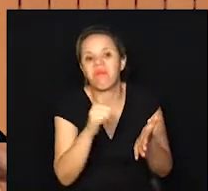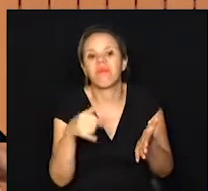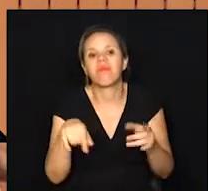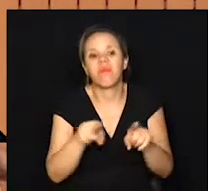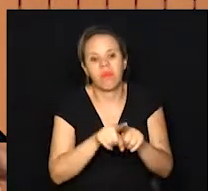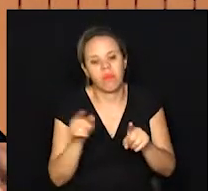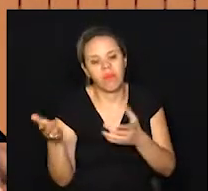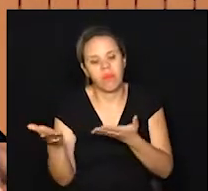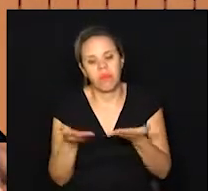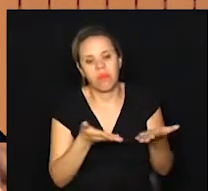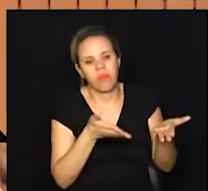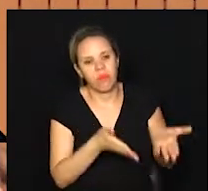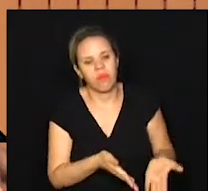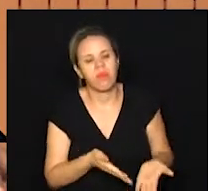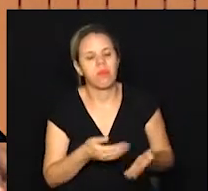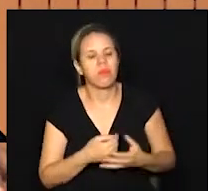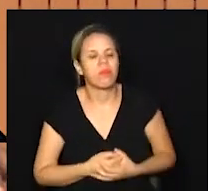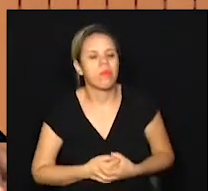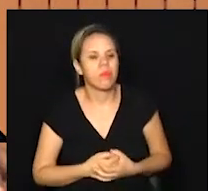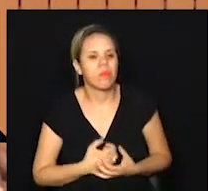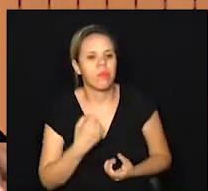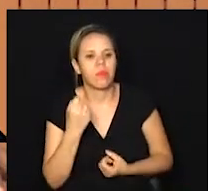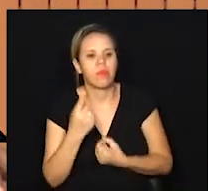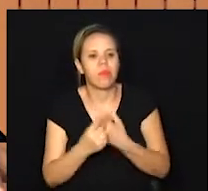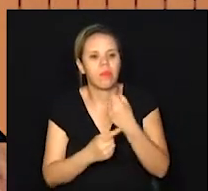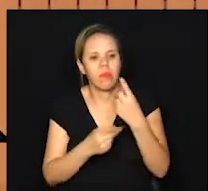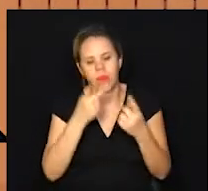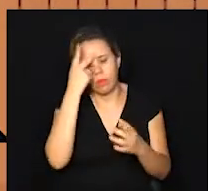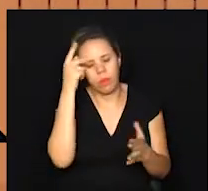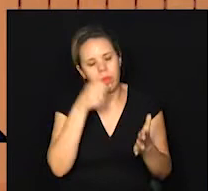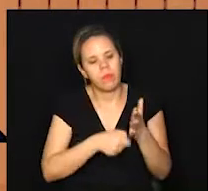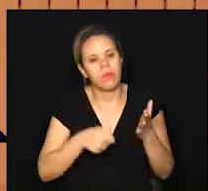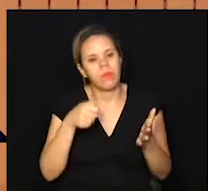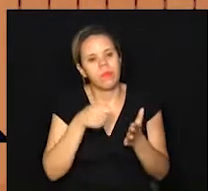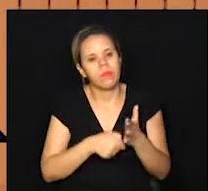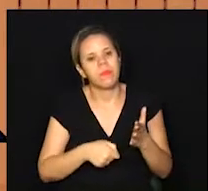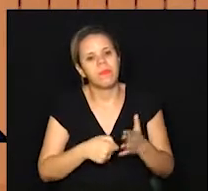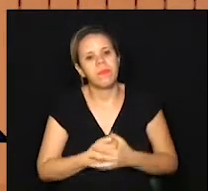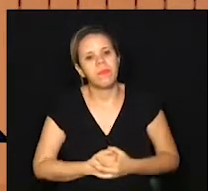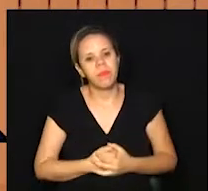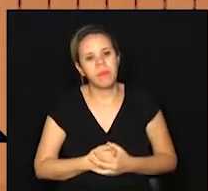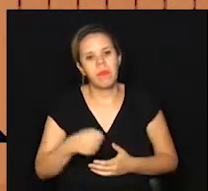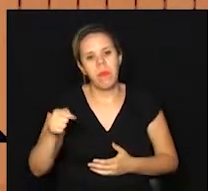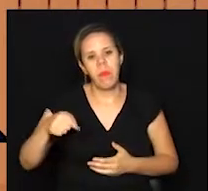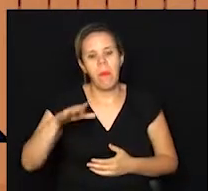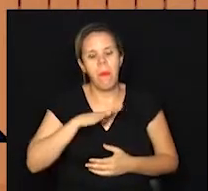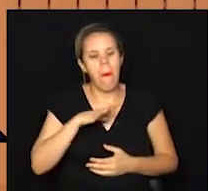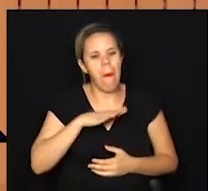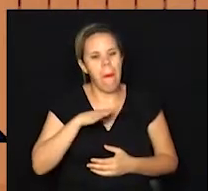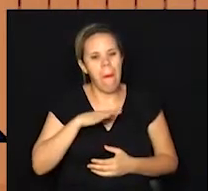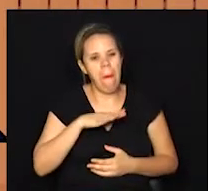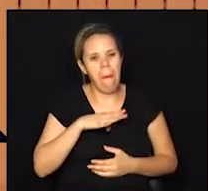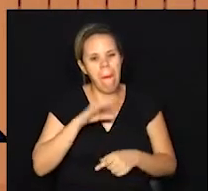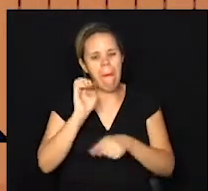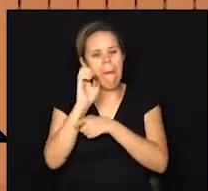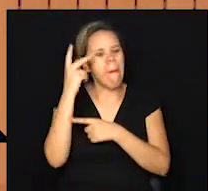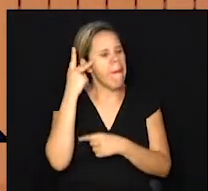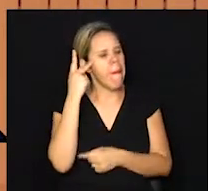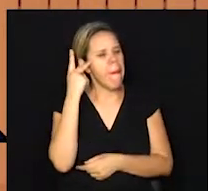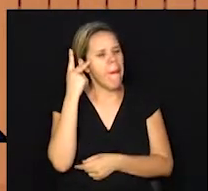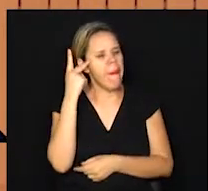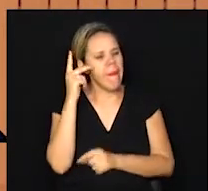também de alguns militantes, de algumas pessoas aqui da nossa cidade e do estado de São